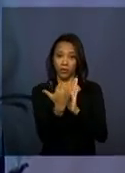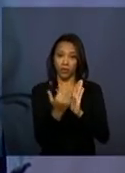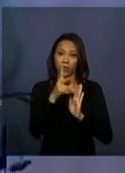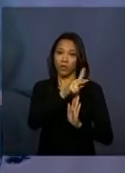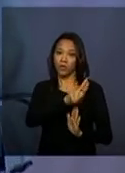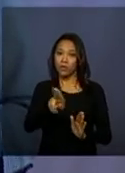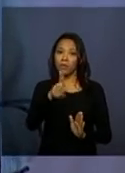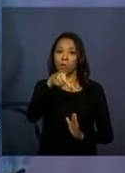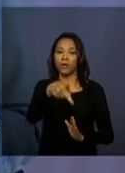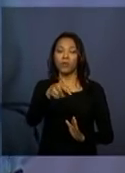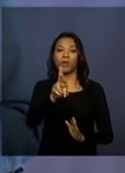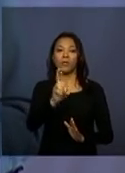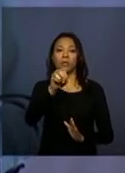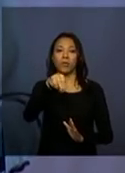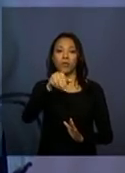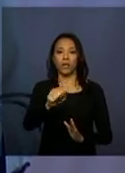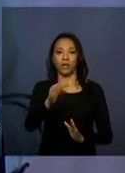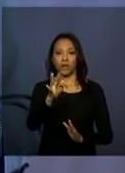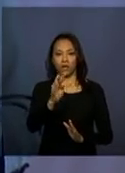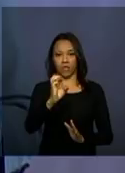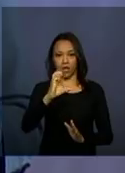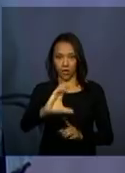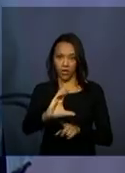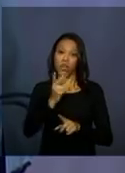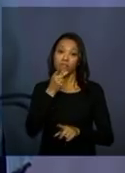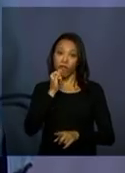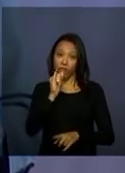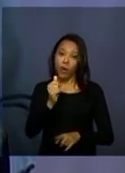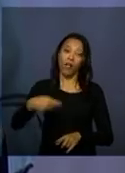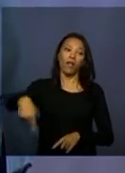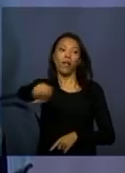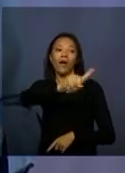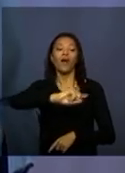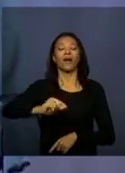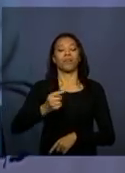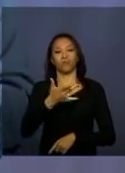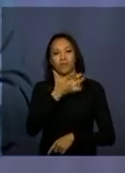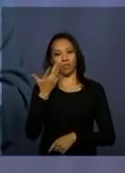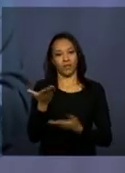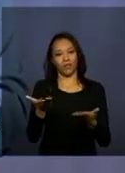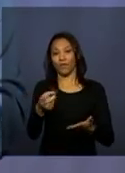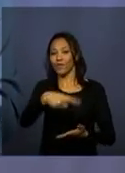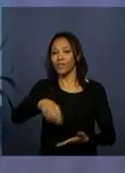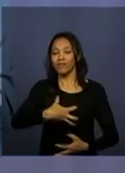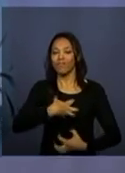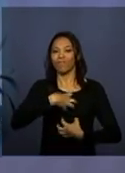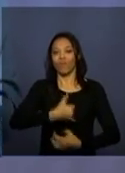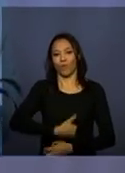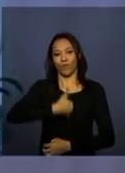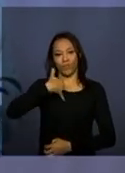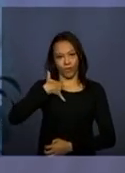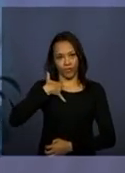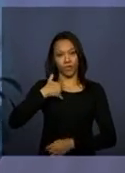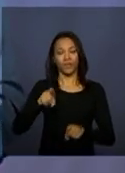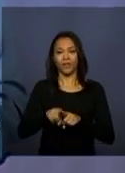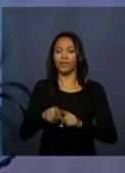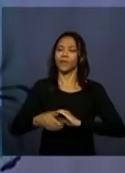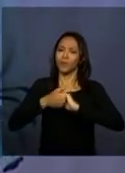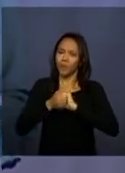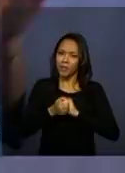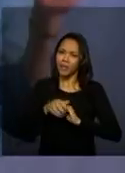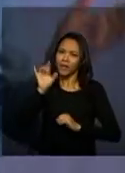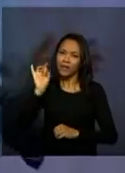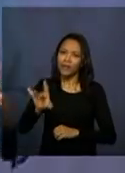e dizer a eles que eles são um orgulho para nós. Cumprimento a cada